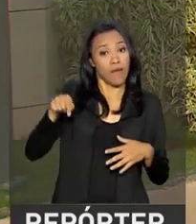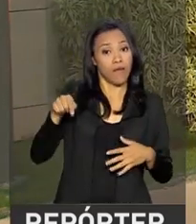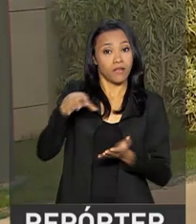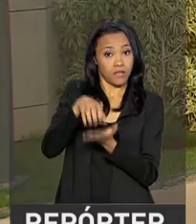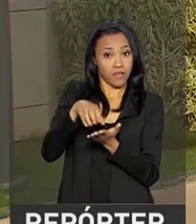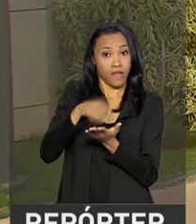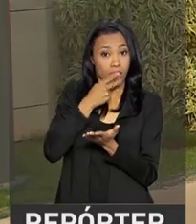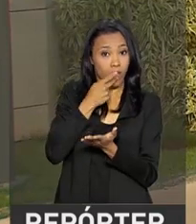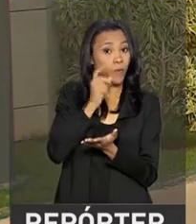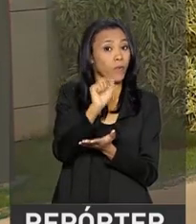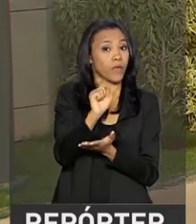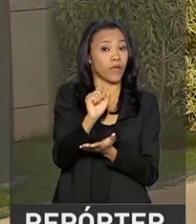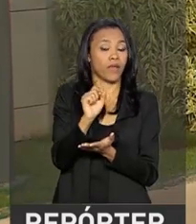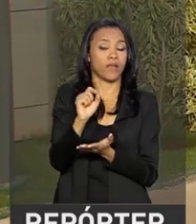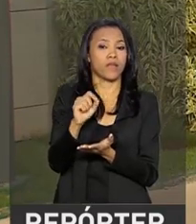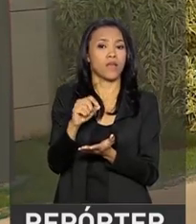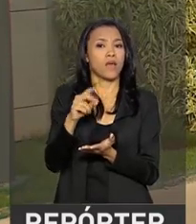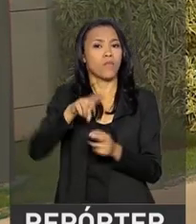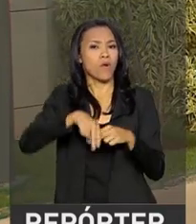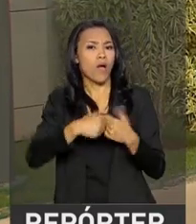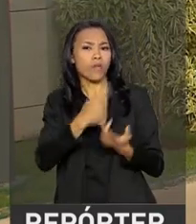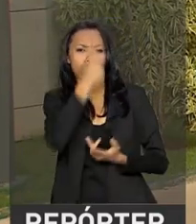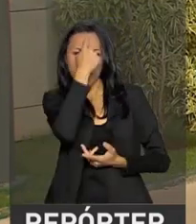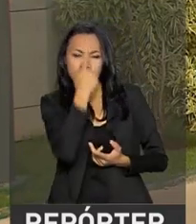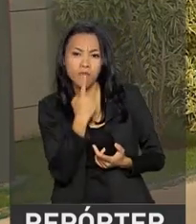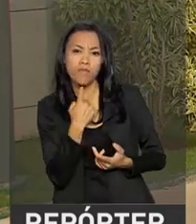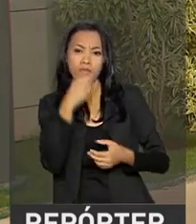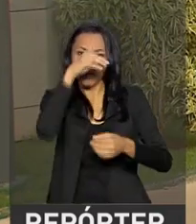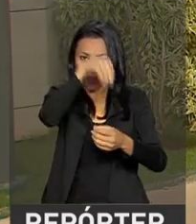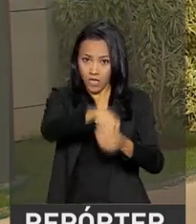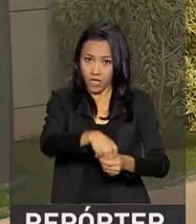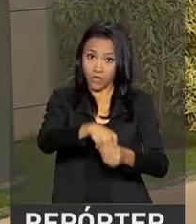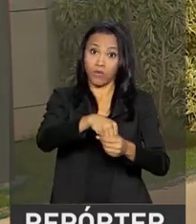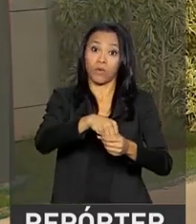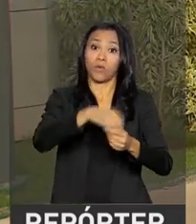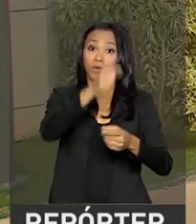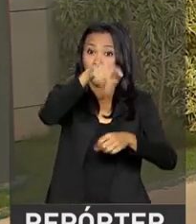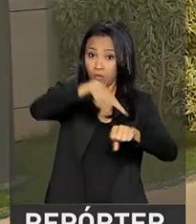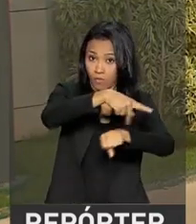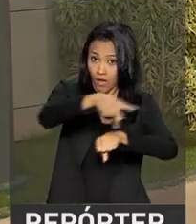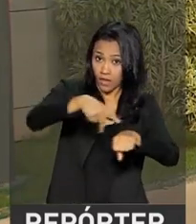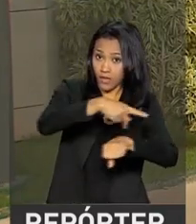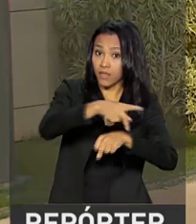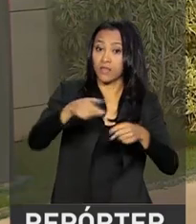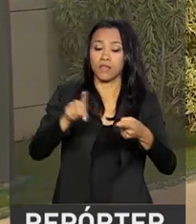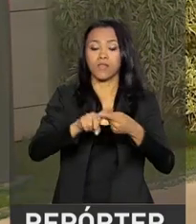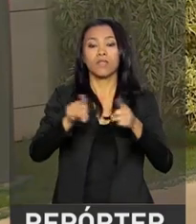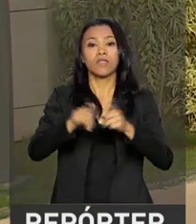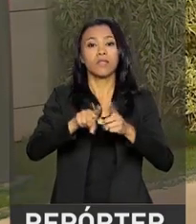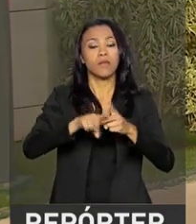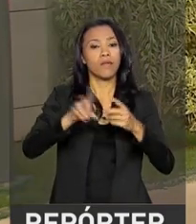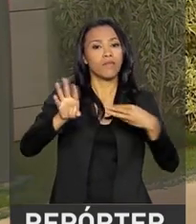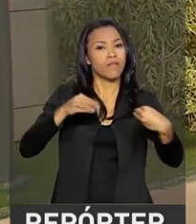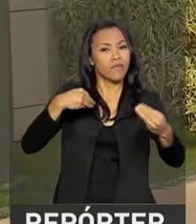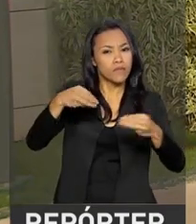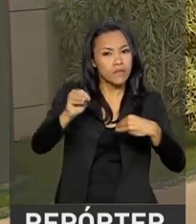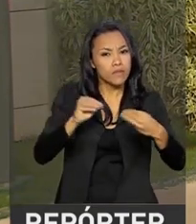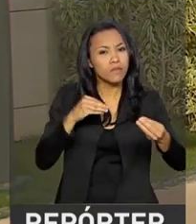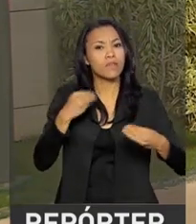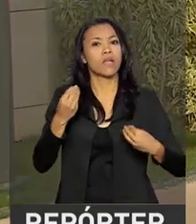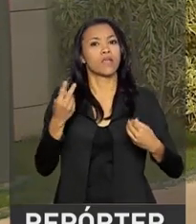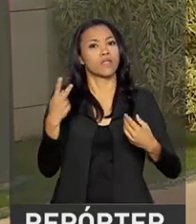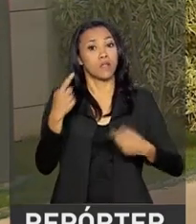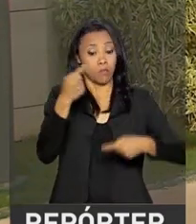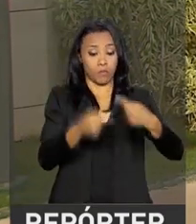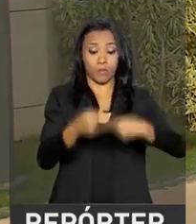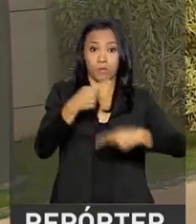isso se justifica pelo perfil externo comparativamente sólido do país ea flexibilidade credibilidade de sua política